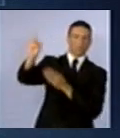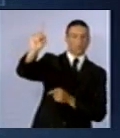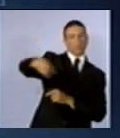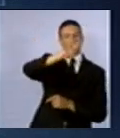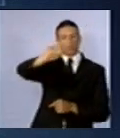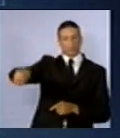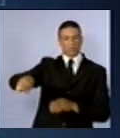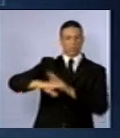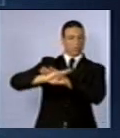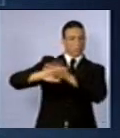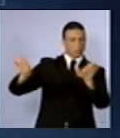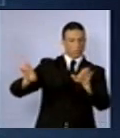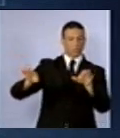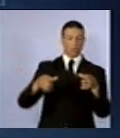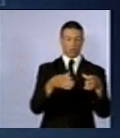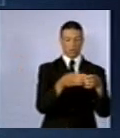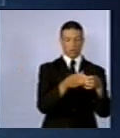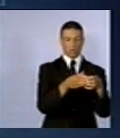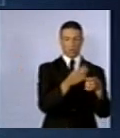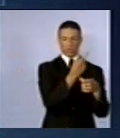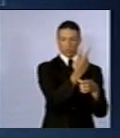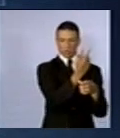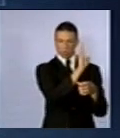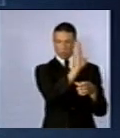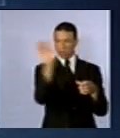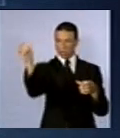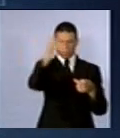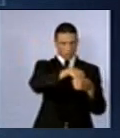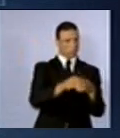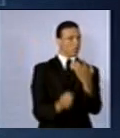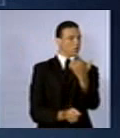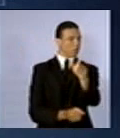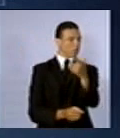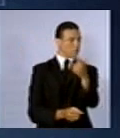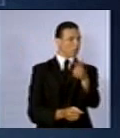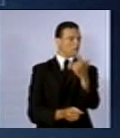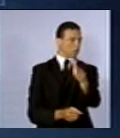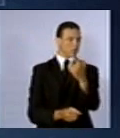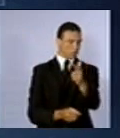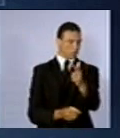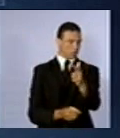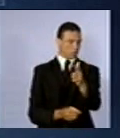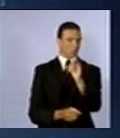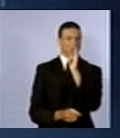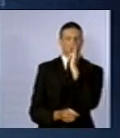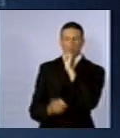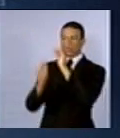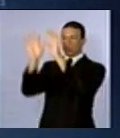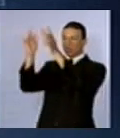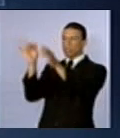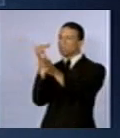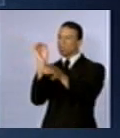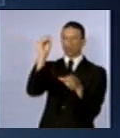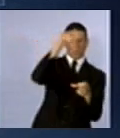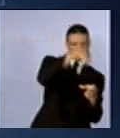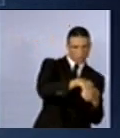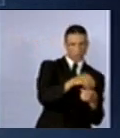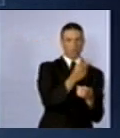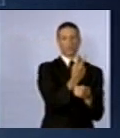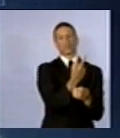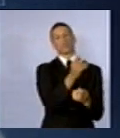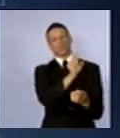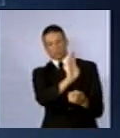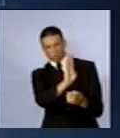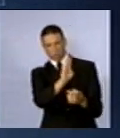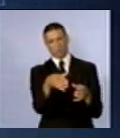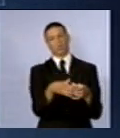classificação diferente da 2B. Os critérios que, de certa forma, estão sendo propostos, as limitações que estão sendo impostas